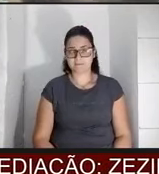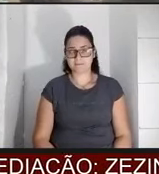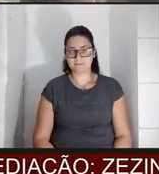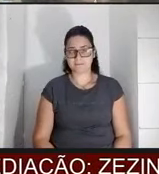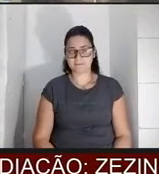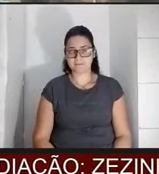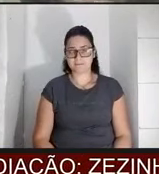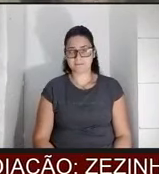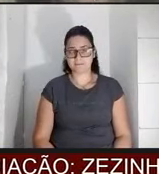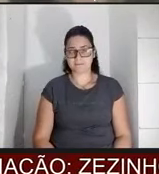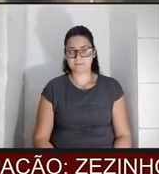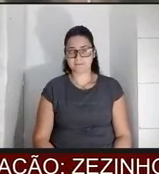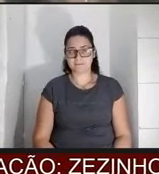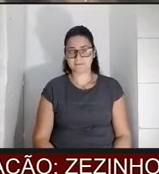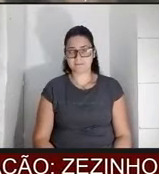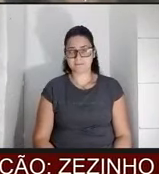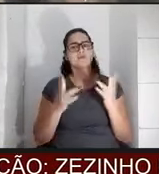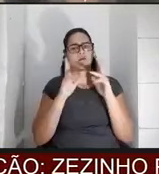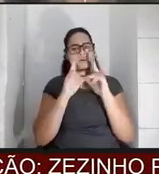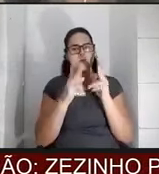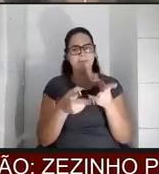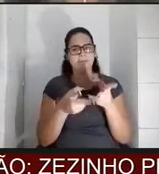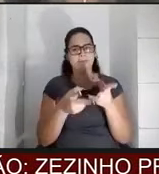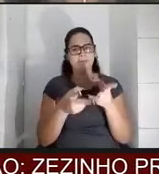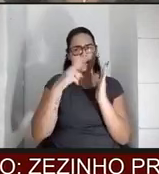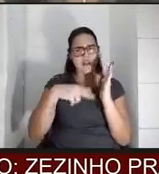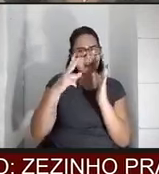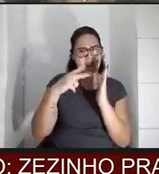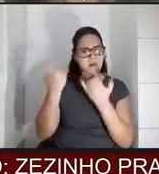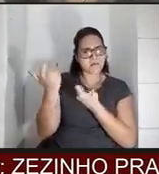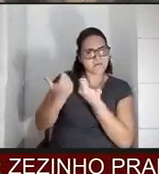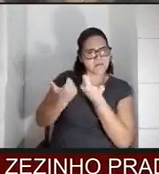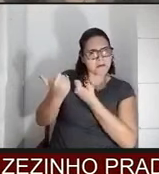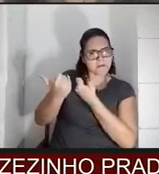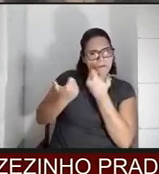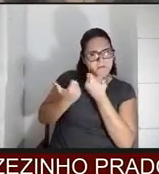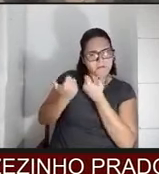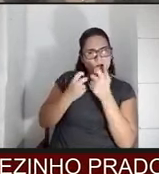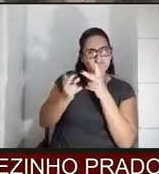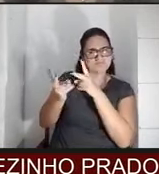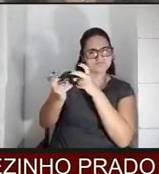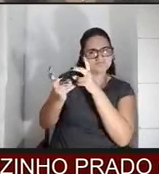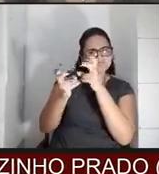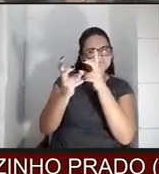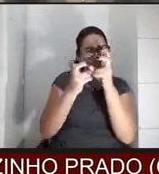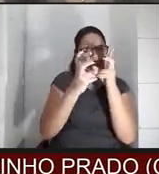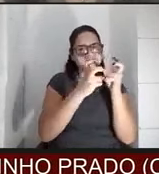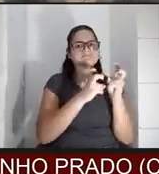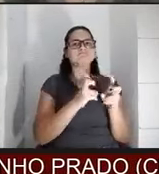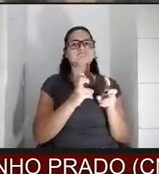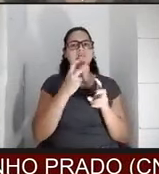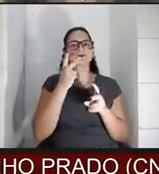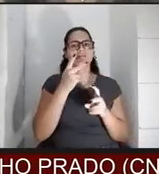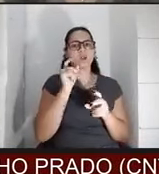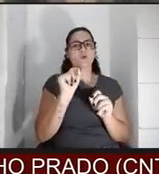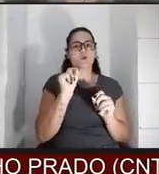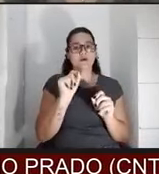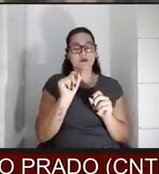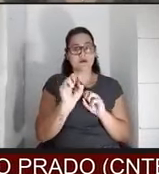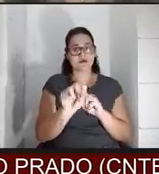vejo, leio, escuto, se fala muito em docentes,